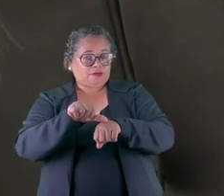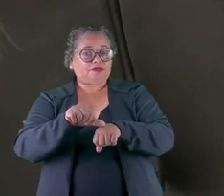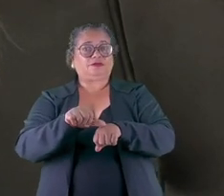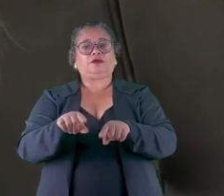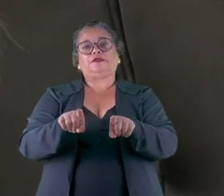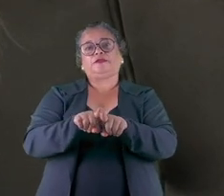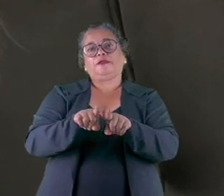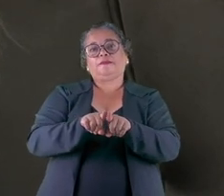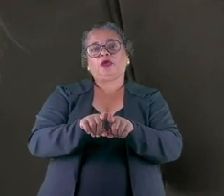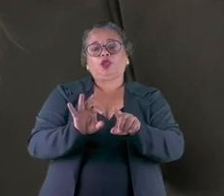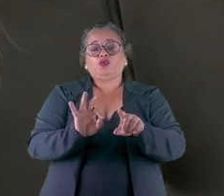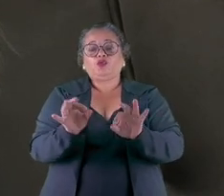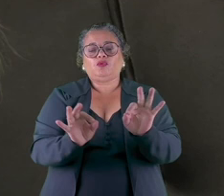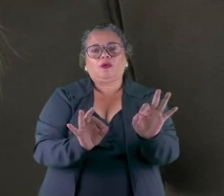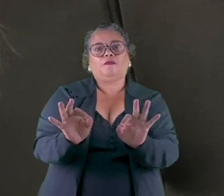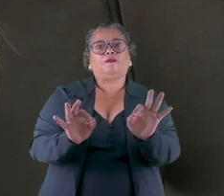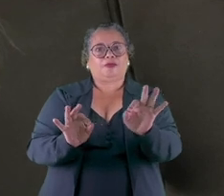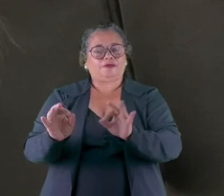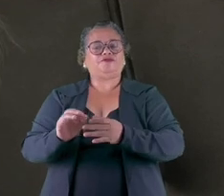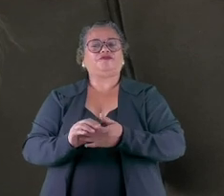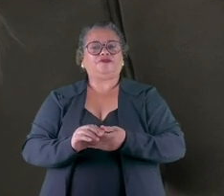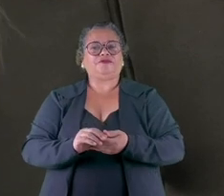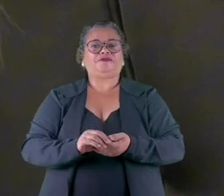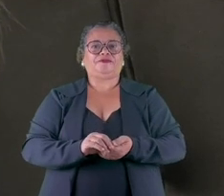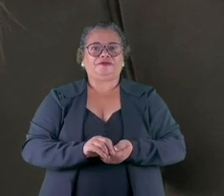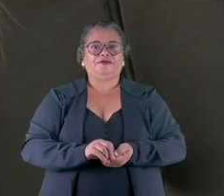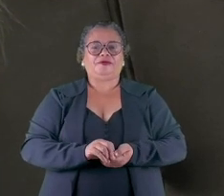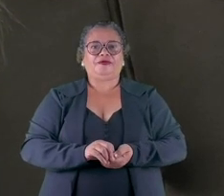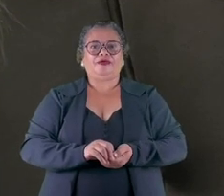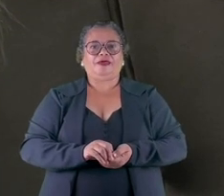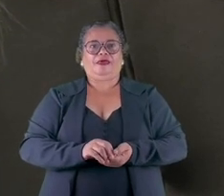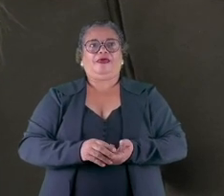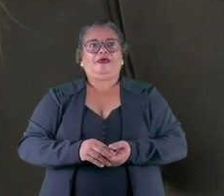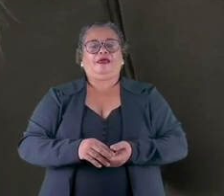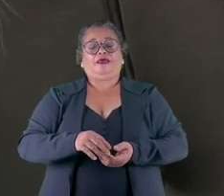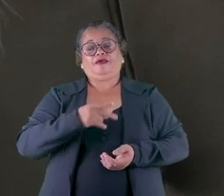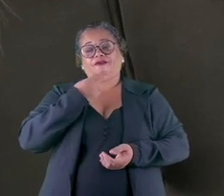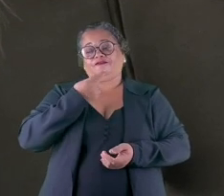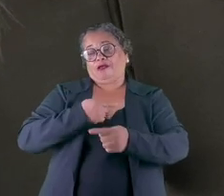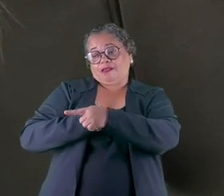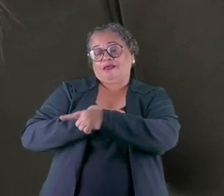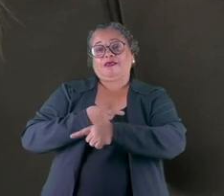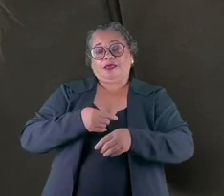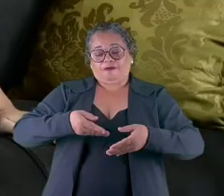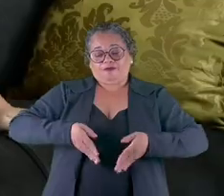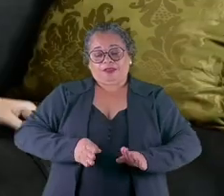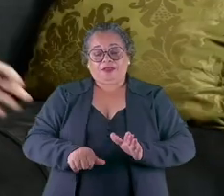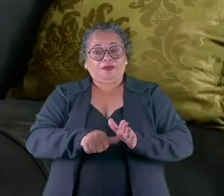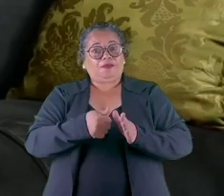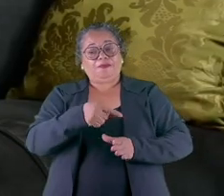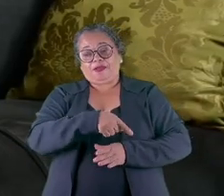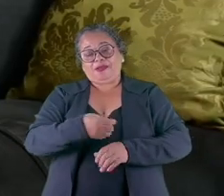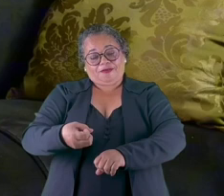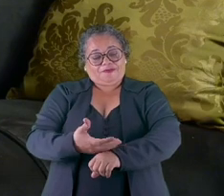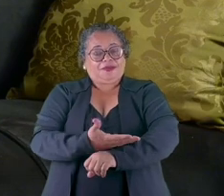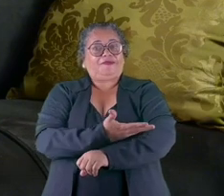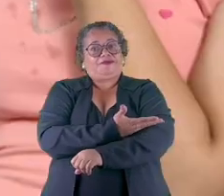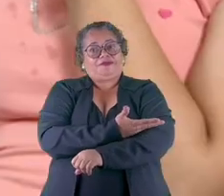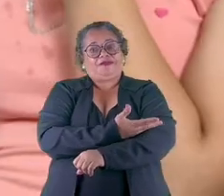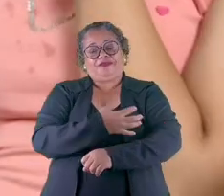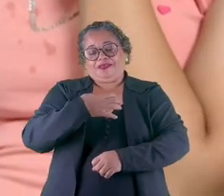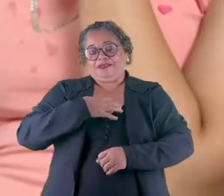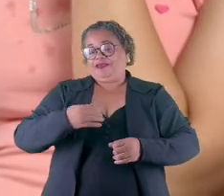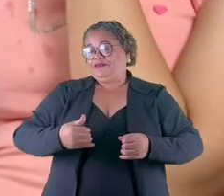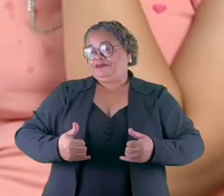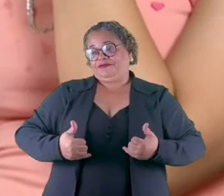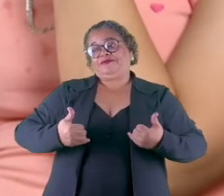Na sala também do parto, na sala de cirurgia ali, tudo muito bem organizado. Toda vez que fala que ela foi a